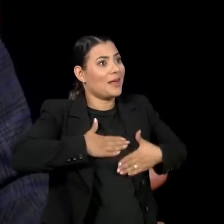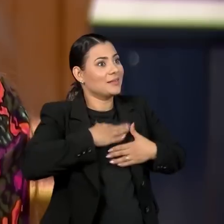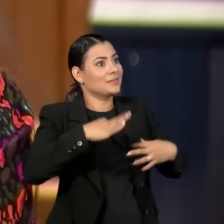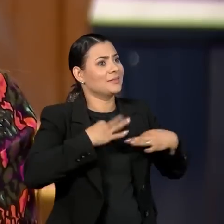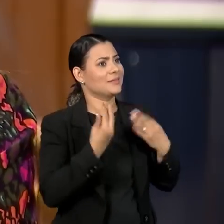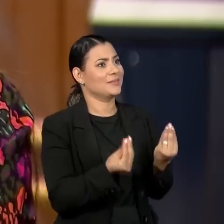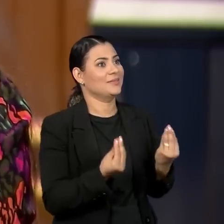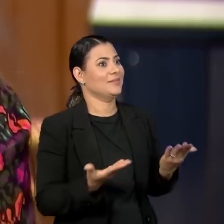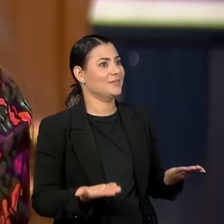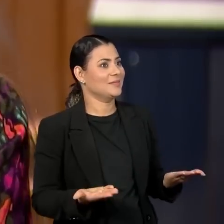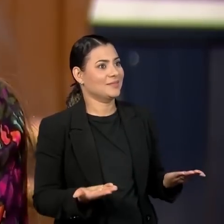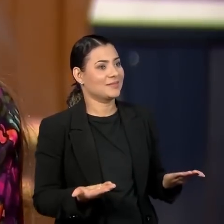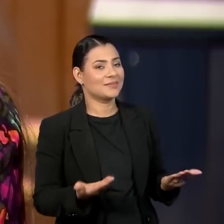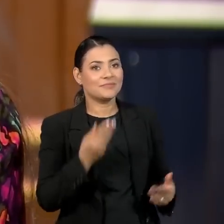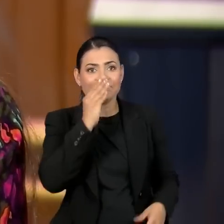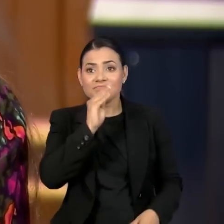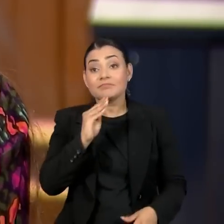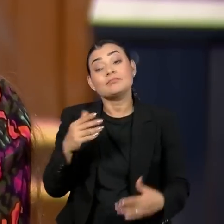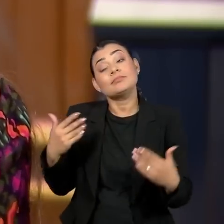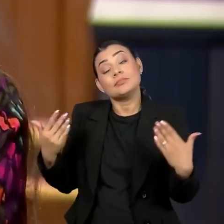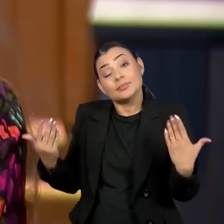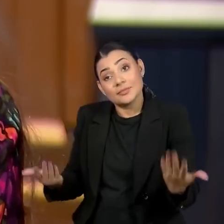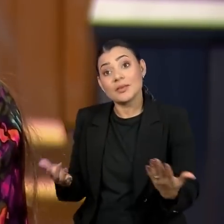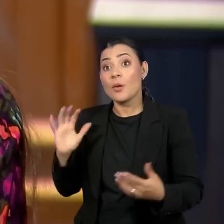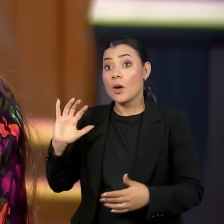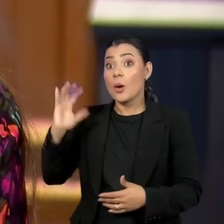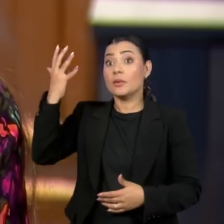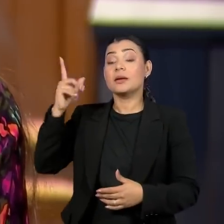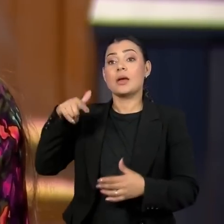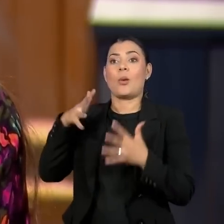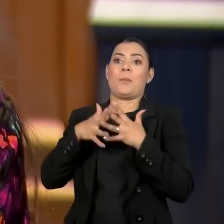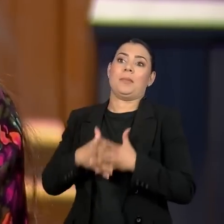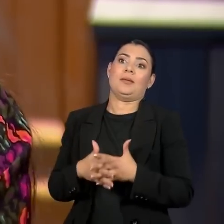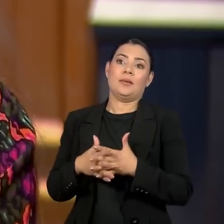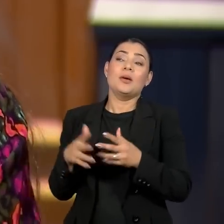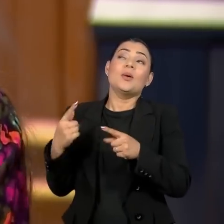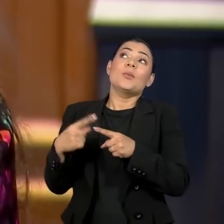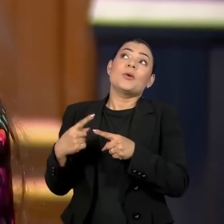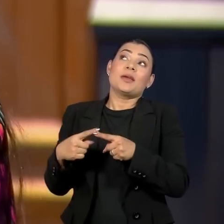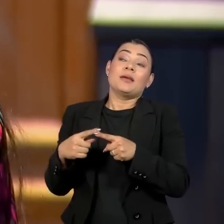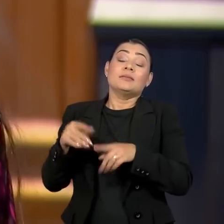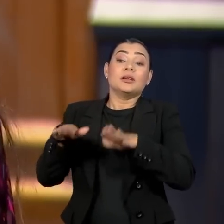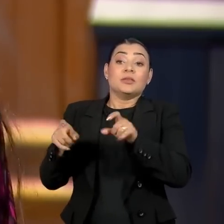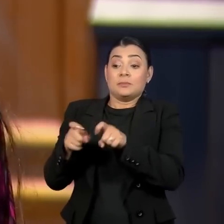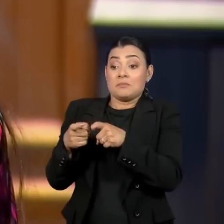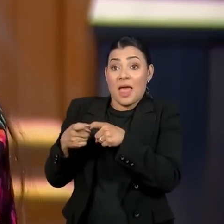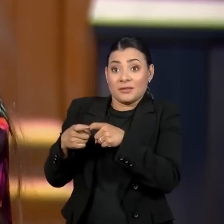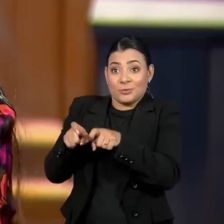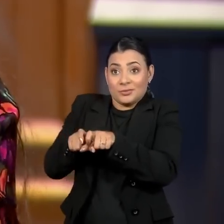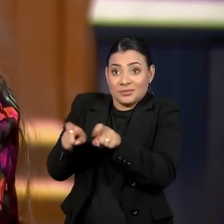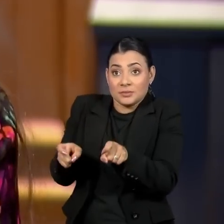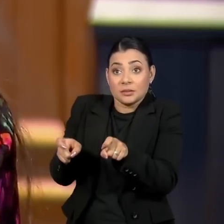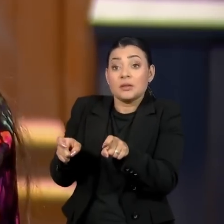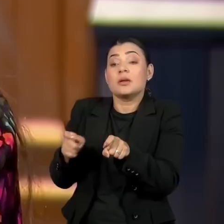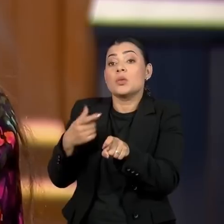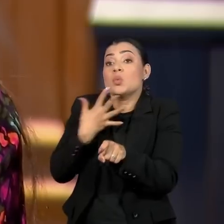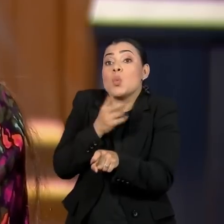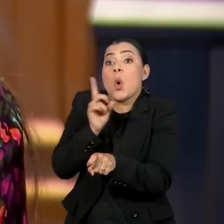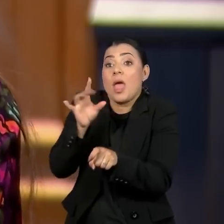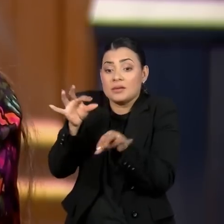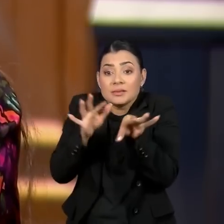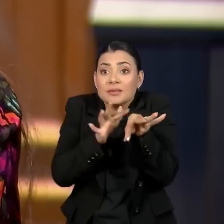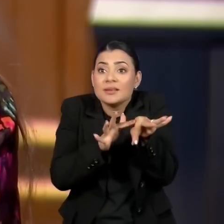Então, quando isso acontece, é muito complicado, porque às vezes o próprio ginecologista que está lá, ele não tem o